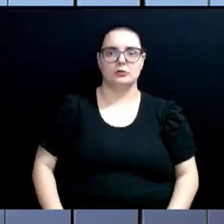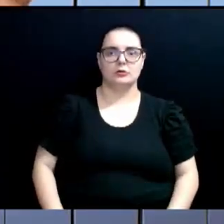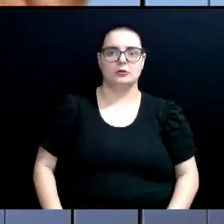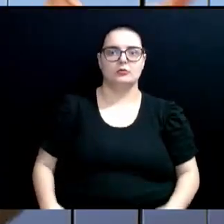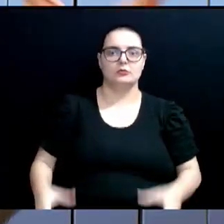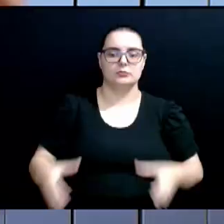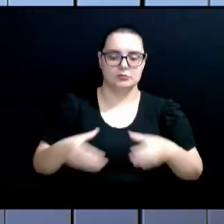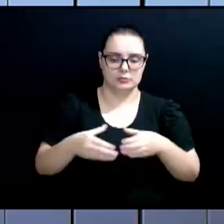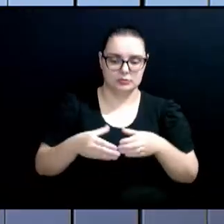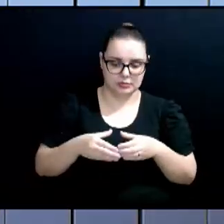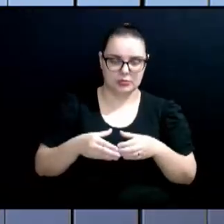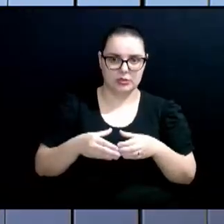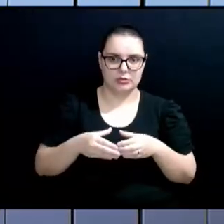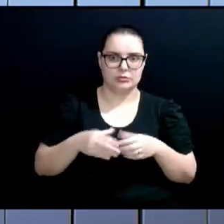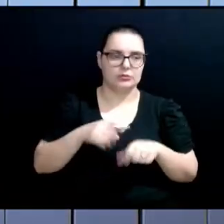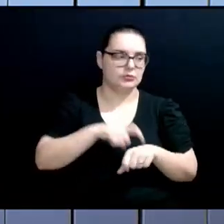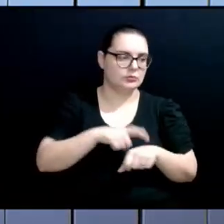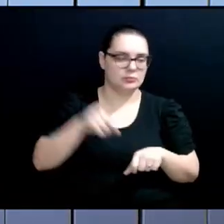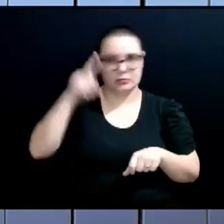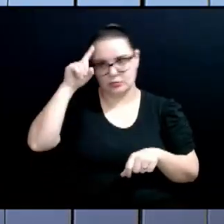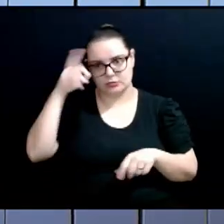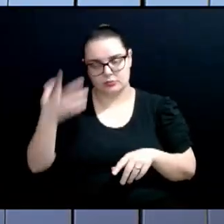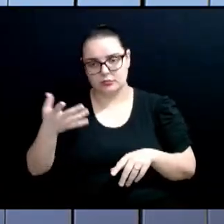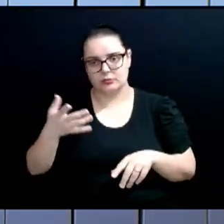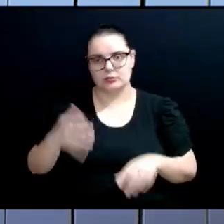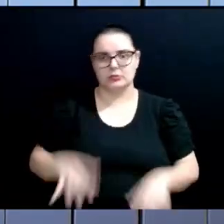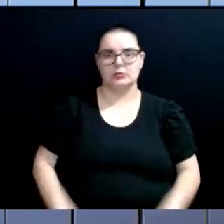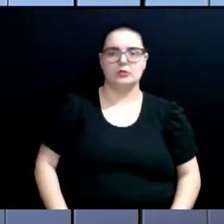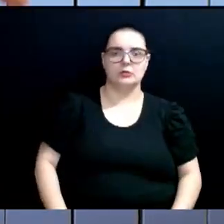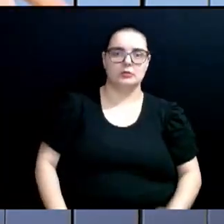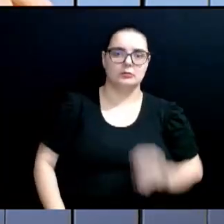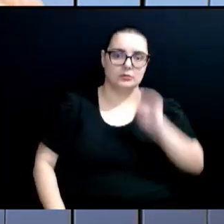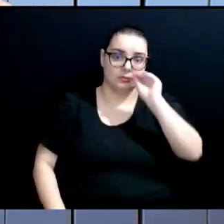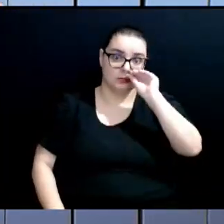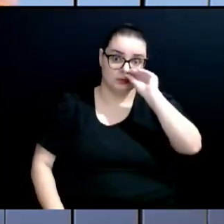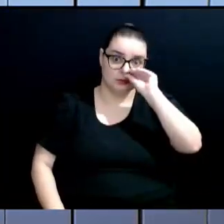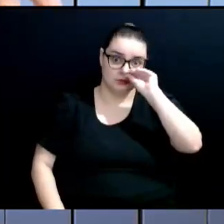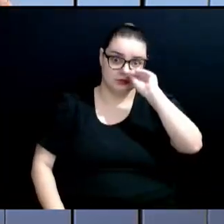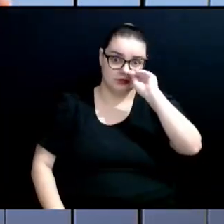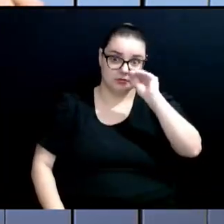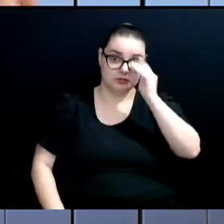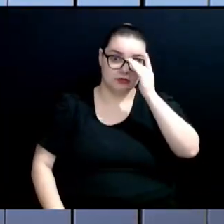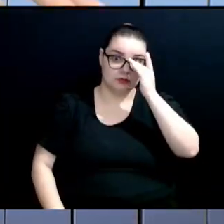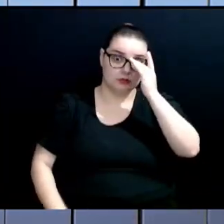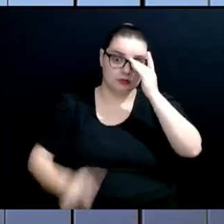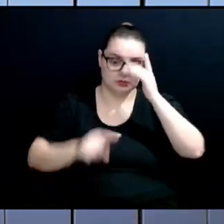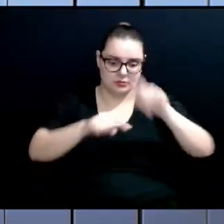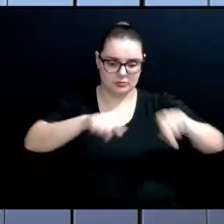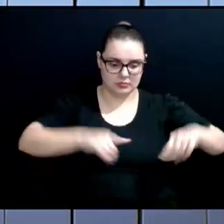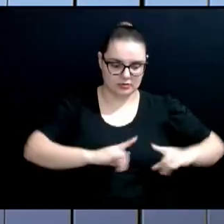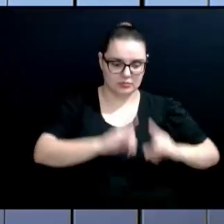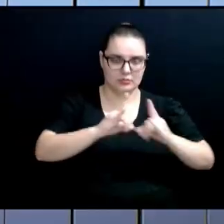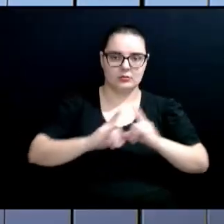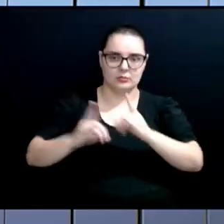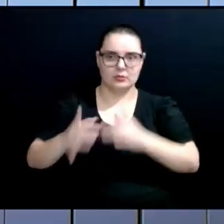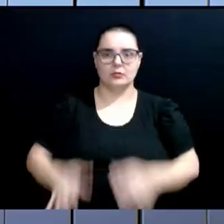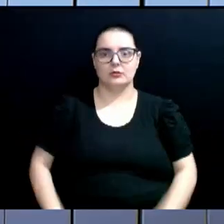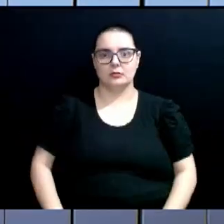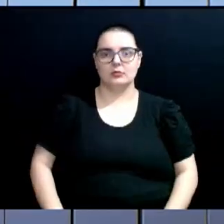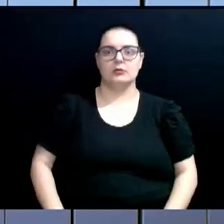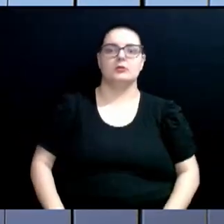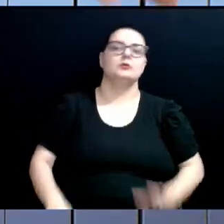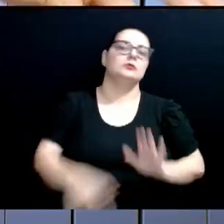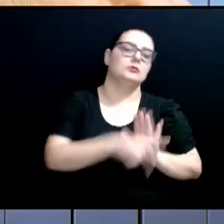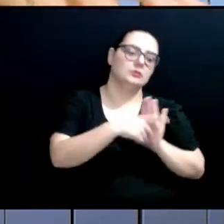determinado momento do dia, etc. e tal. Ou seja, não é exatamente o condomínio fechado é algo previsto já na